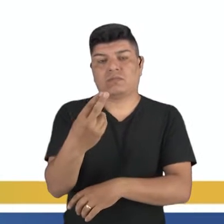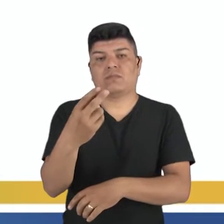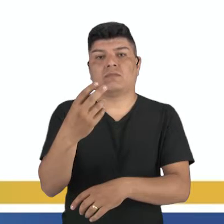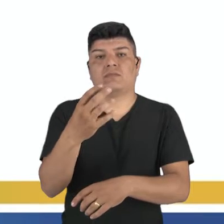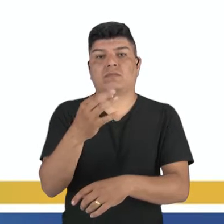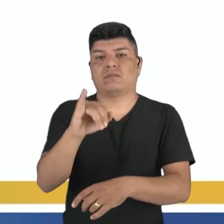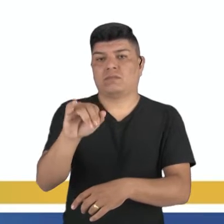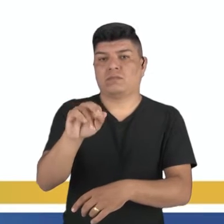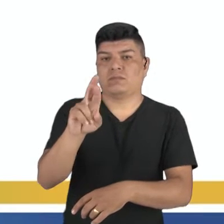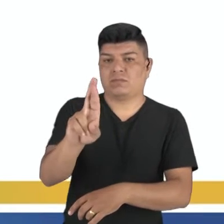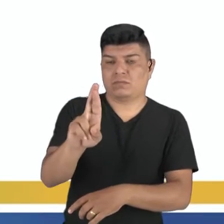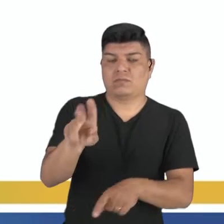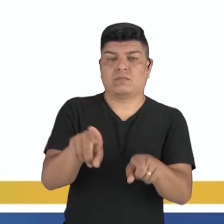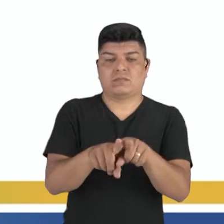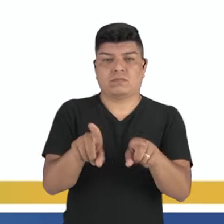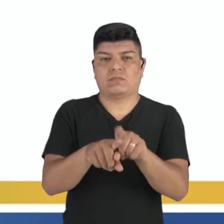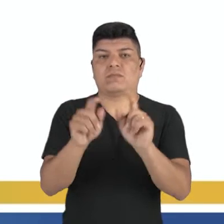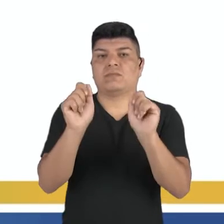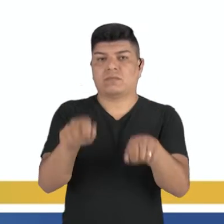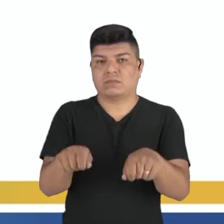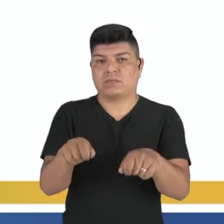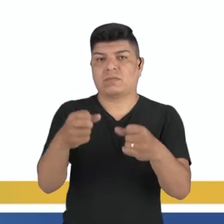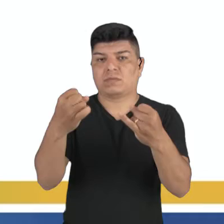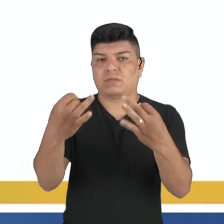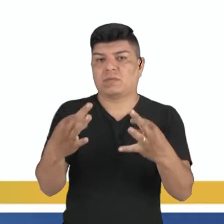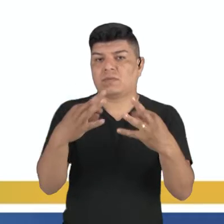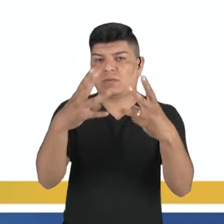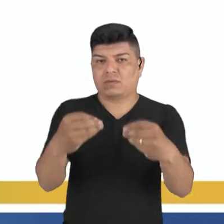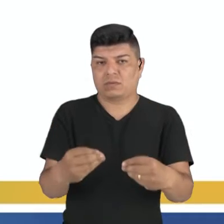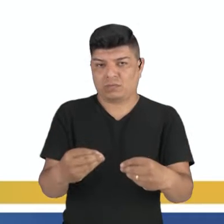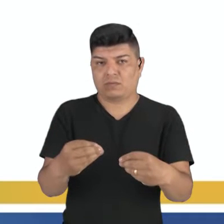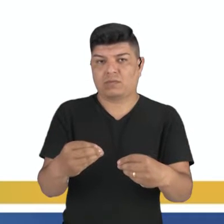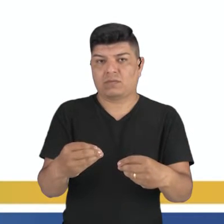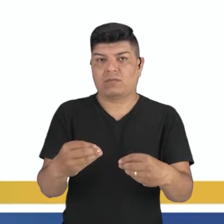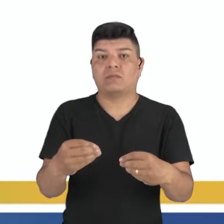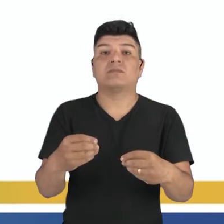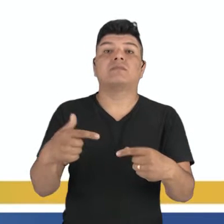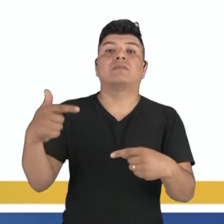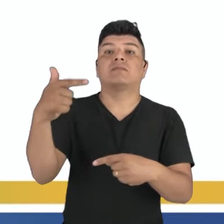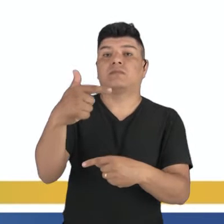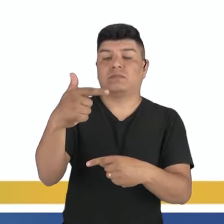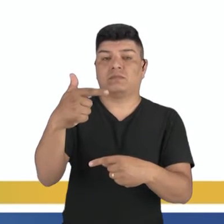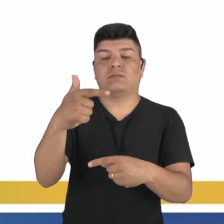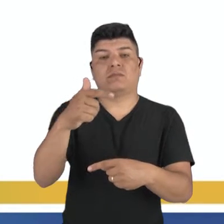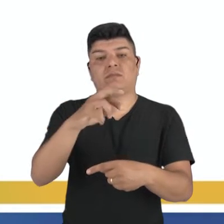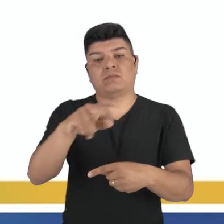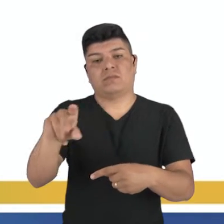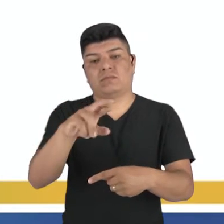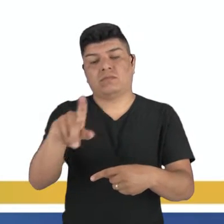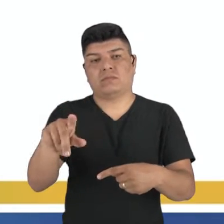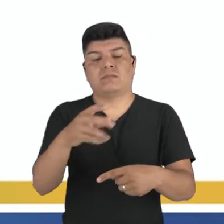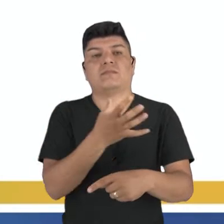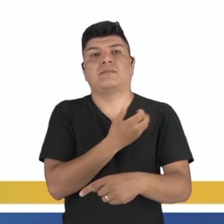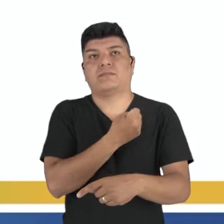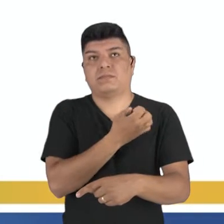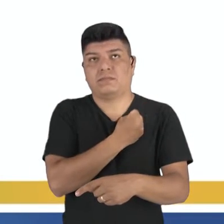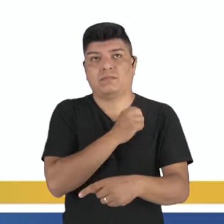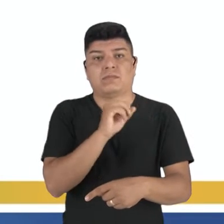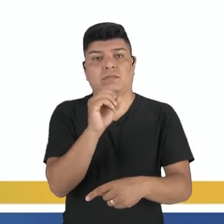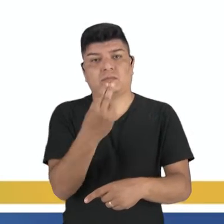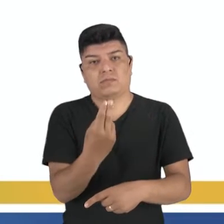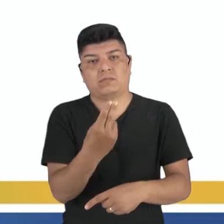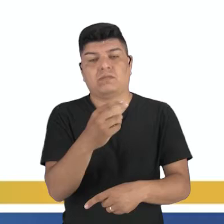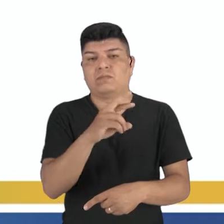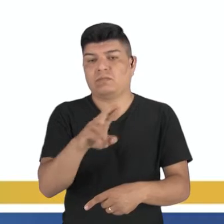números irracionais. Podemos dizer também que toda raiz, quadrada ou não, é um número racional